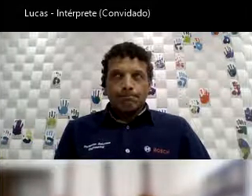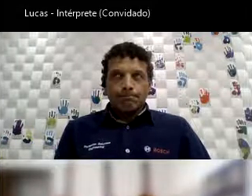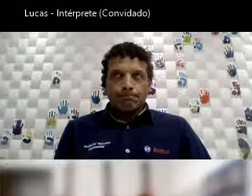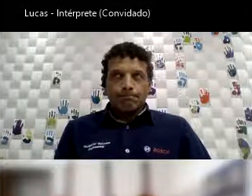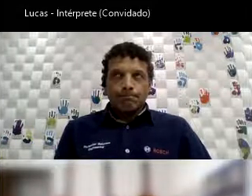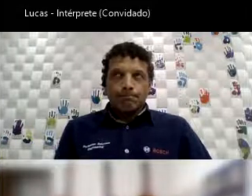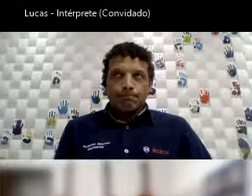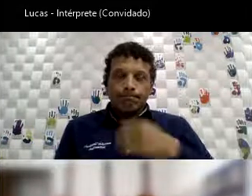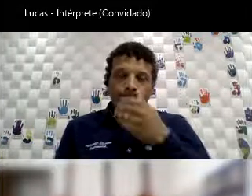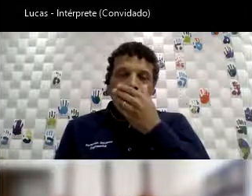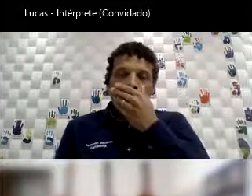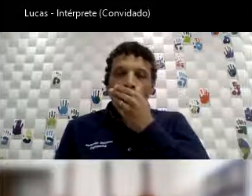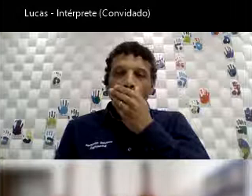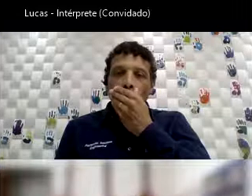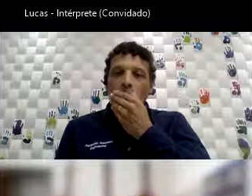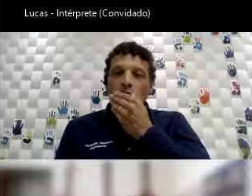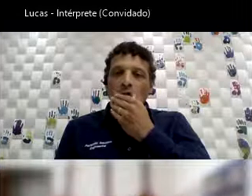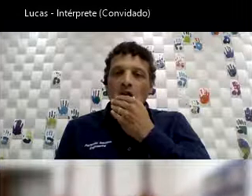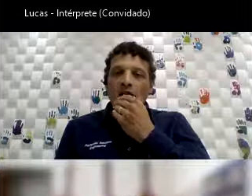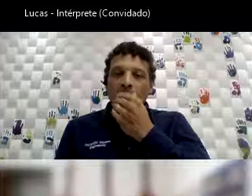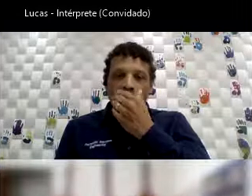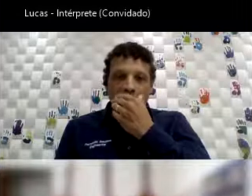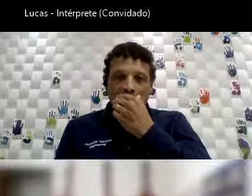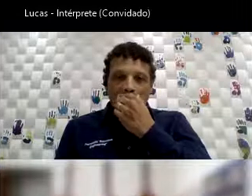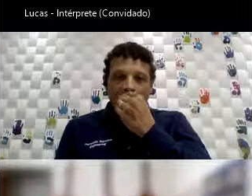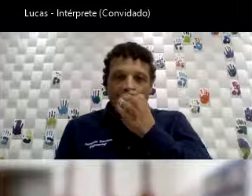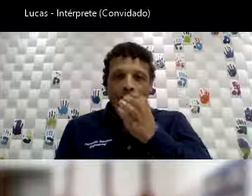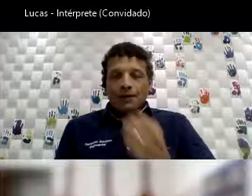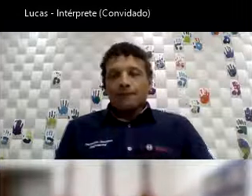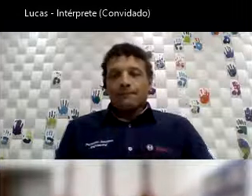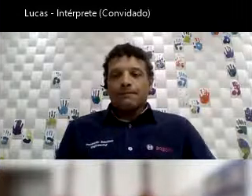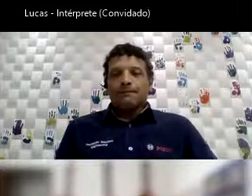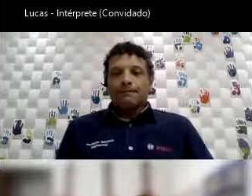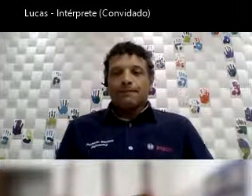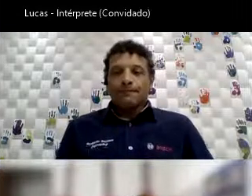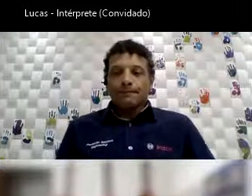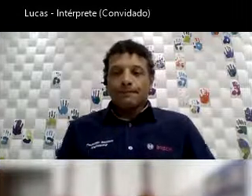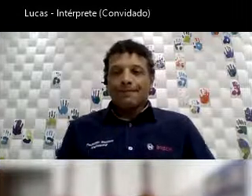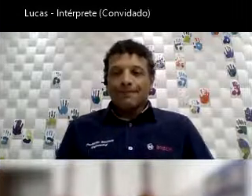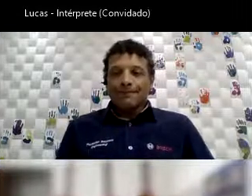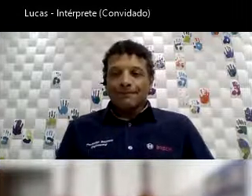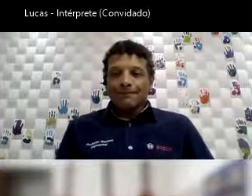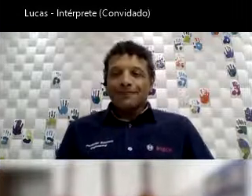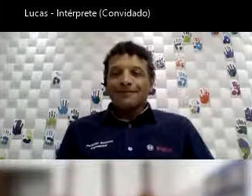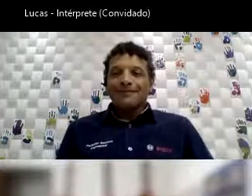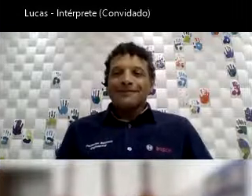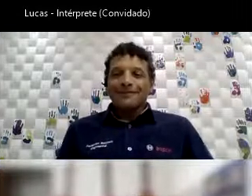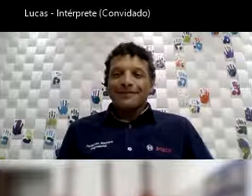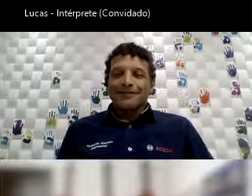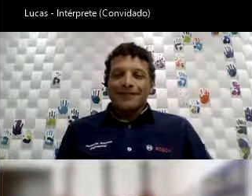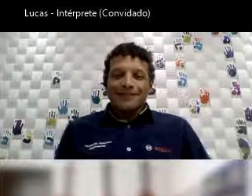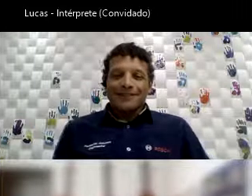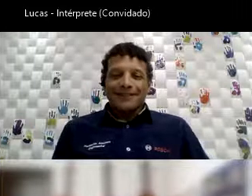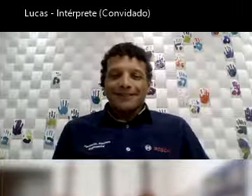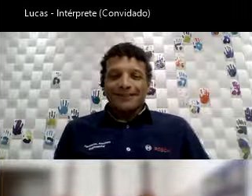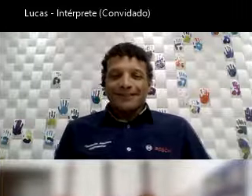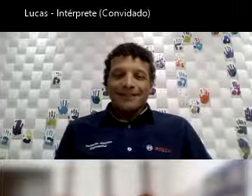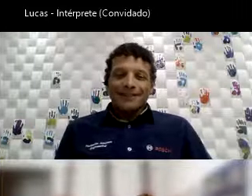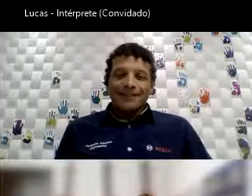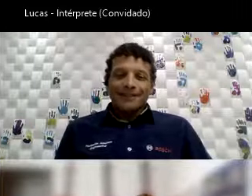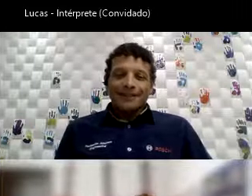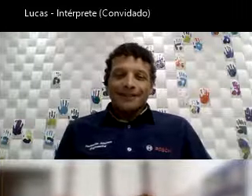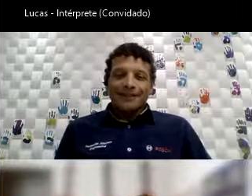uma experiência minha, tá? Eu fui estagiário em 2014 e eu tentei, acho que umas 5, 6 vezes, até que a última eu falei que não ia tentar mais e tava puto e foi a que deu